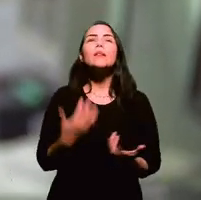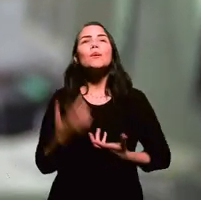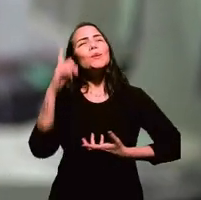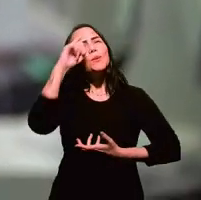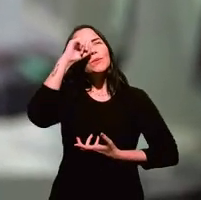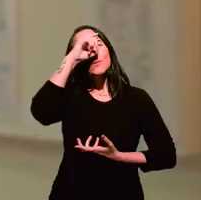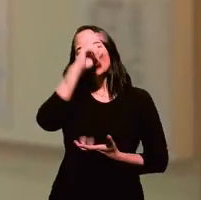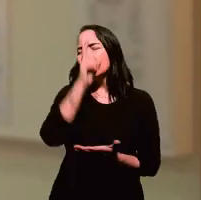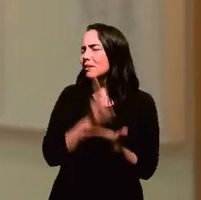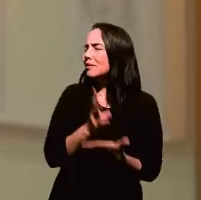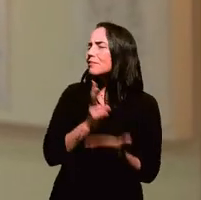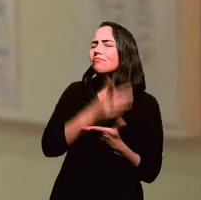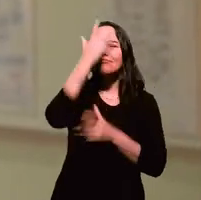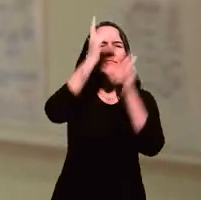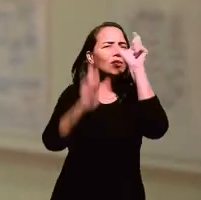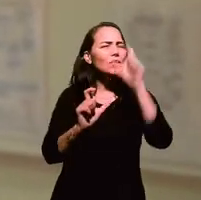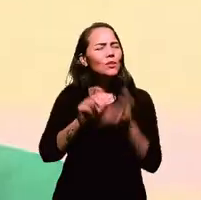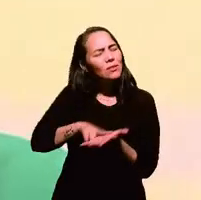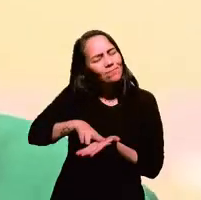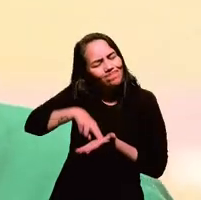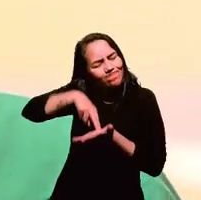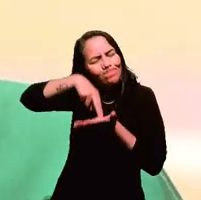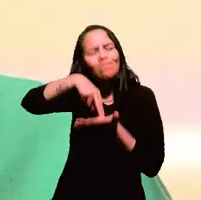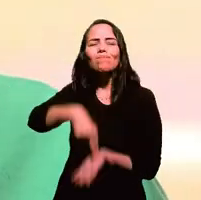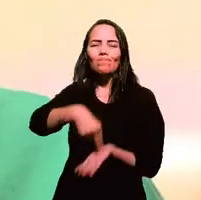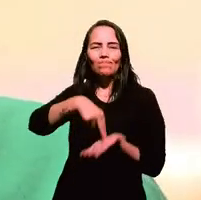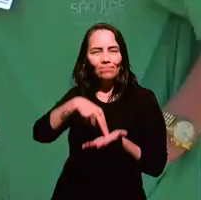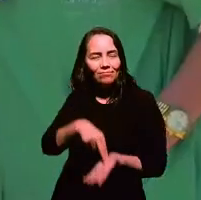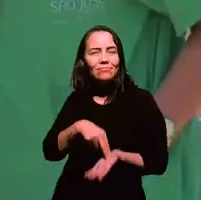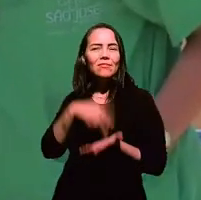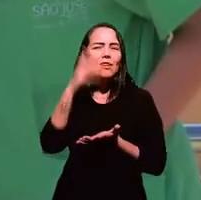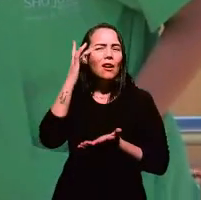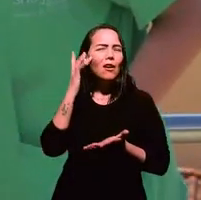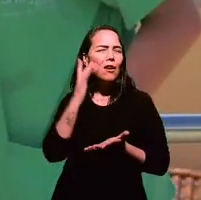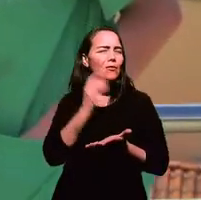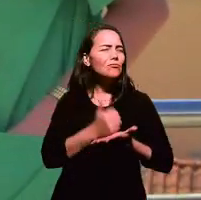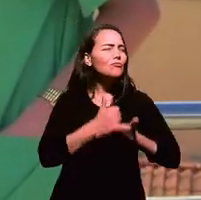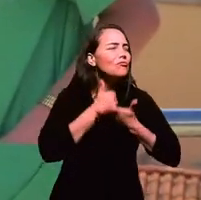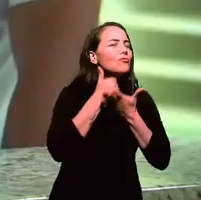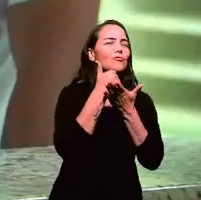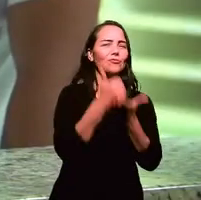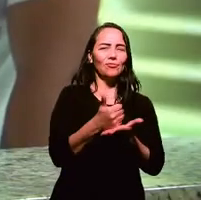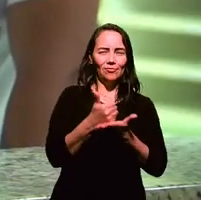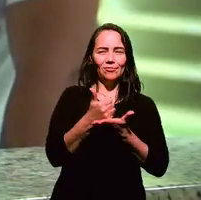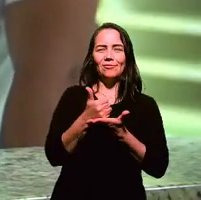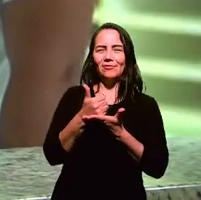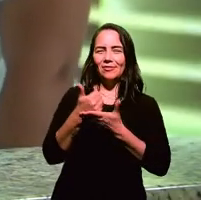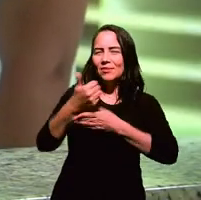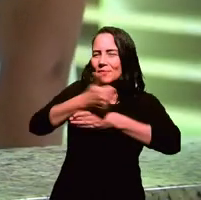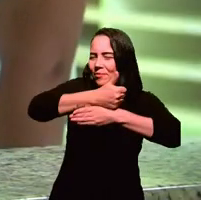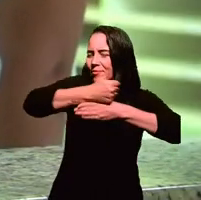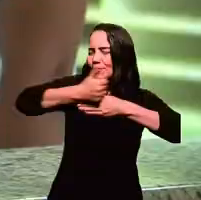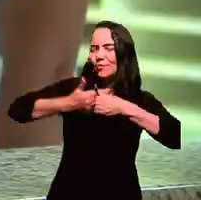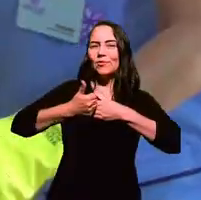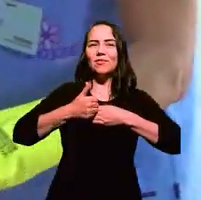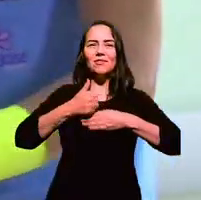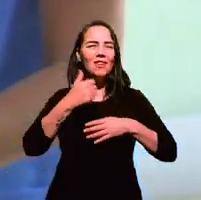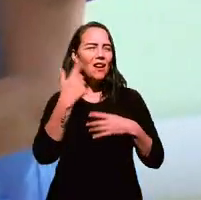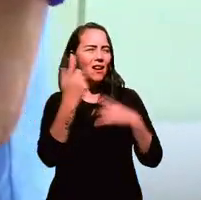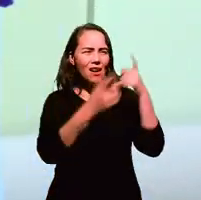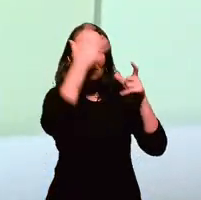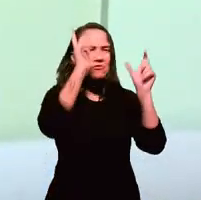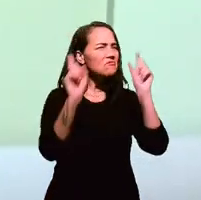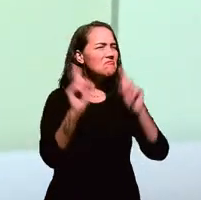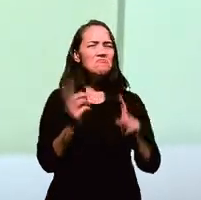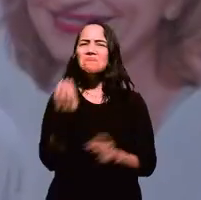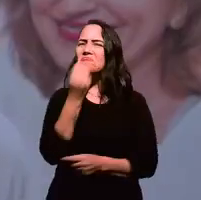pessoas se mantiveram firmes. Eu acho que o coletivo ajudou muito, a moral do coletivo, porque ninguém fraquejou. Então